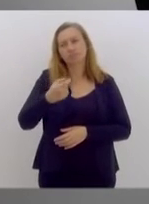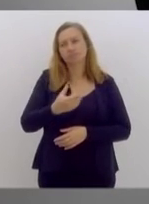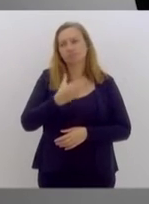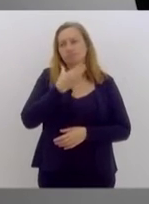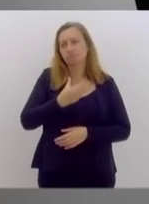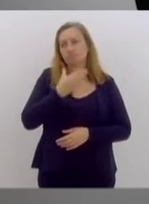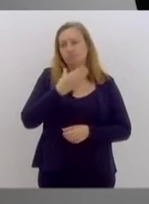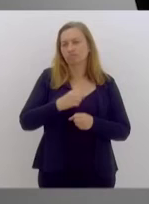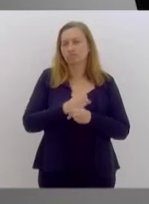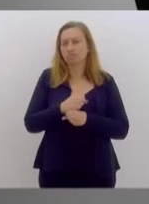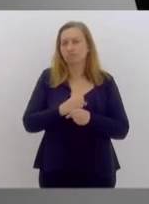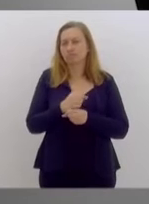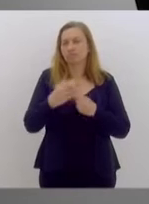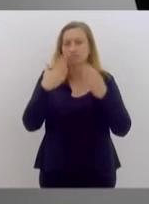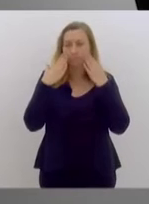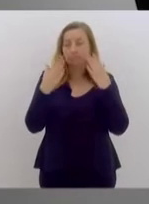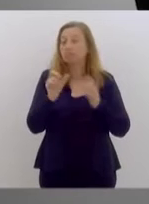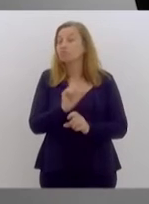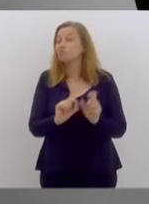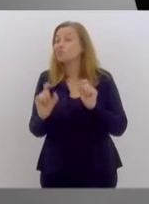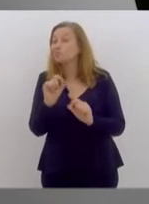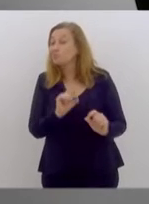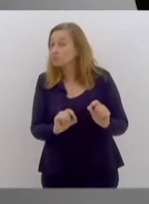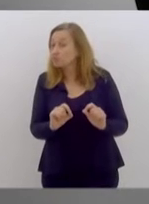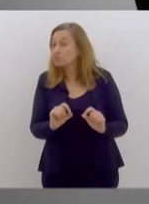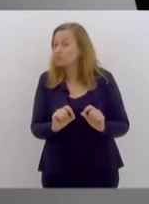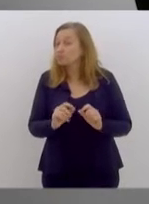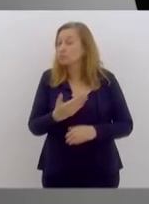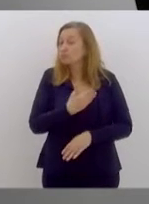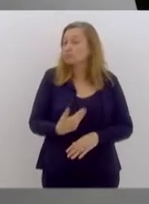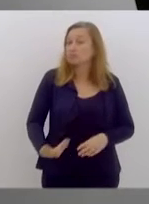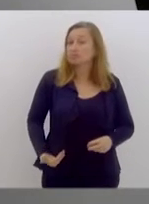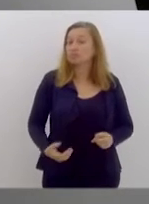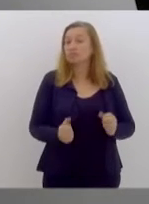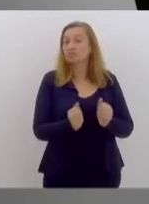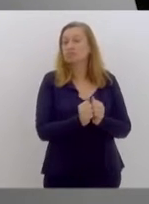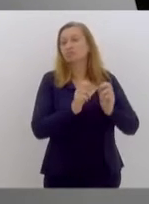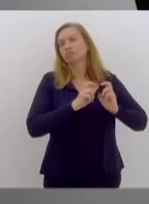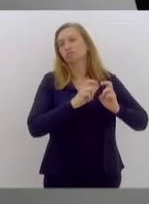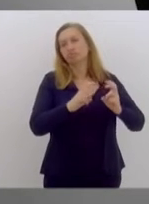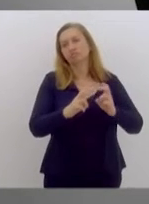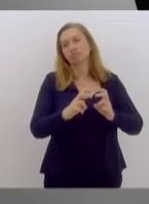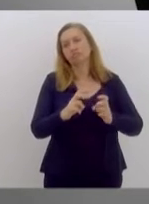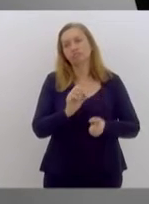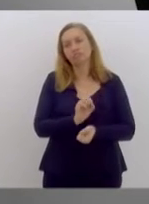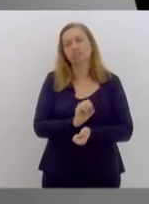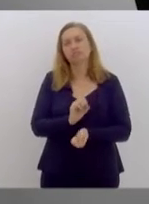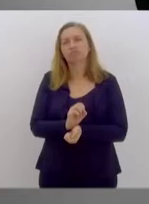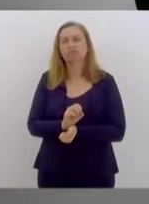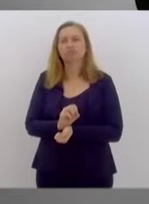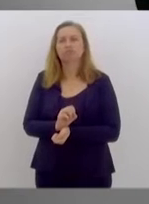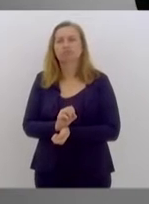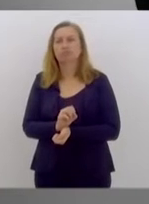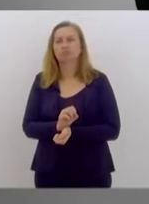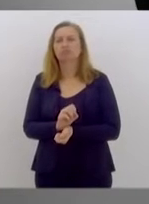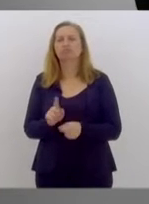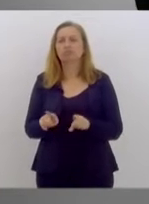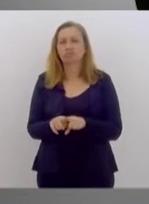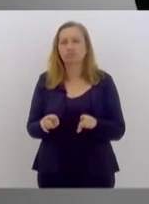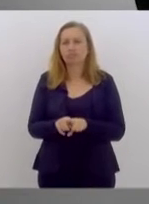estou representa a dizer que o governo e a SuperVia Espero que o Parlamento Esteja também